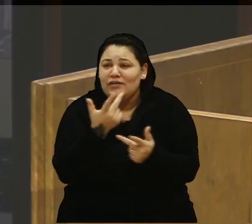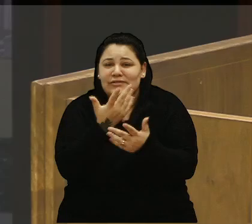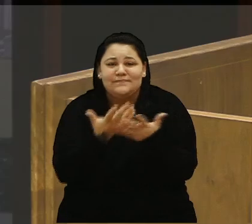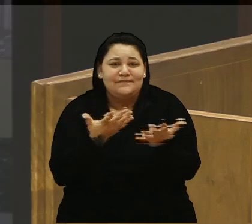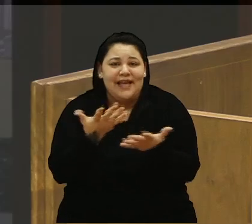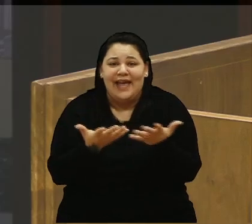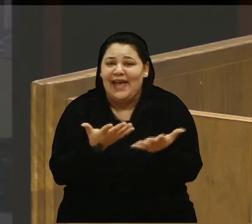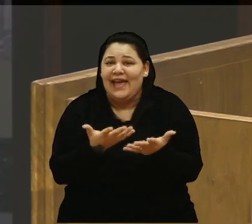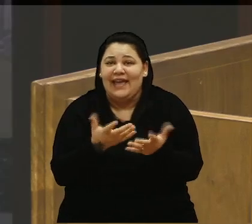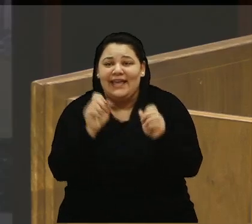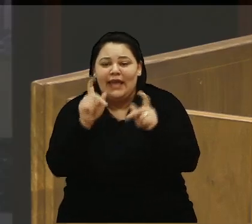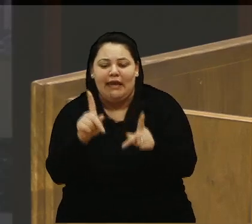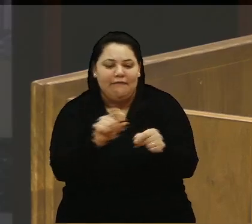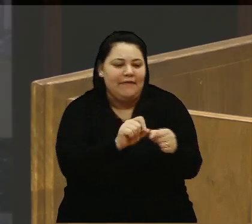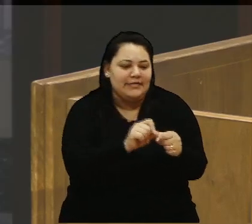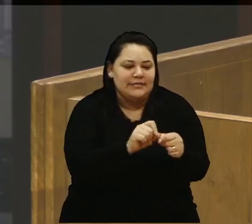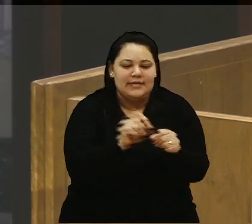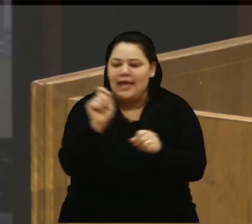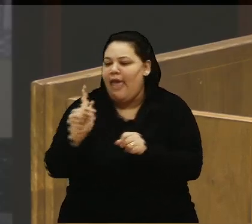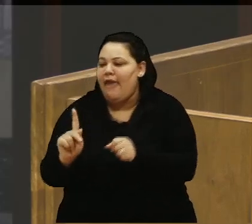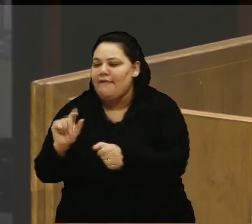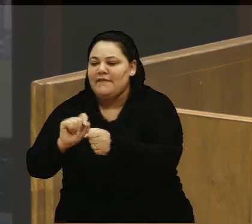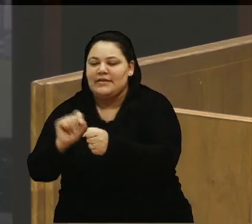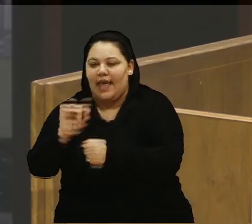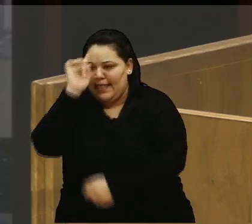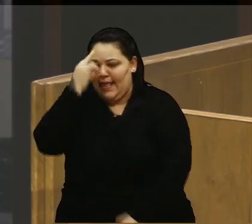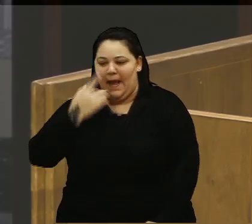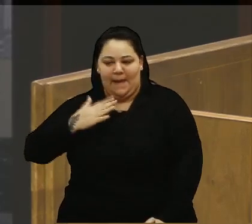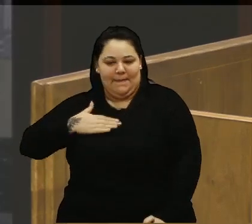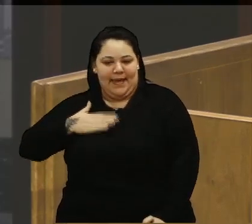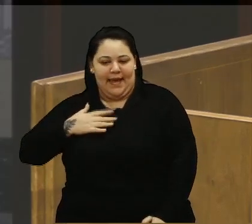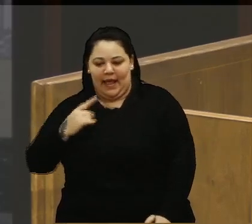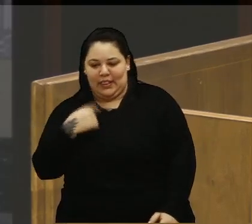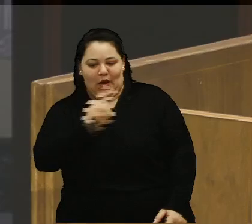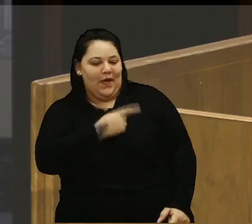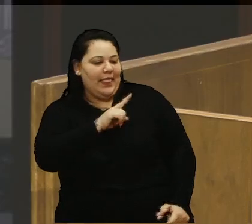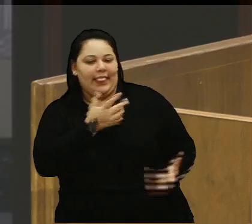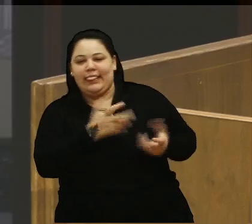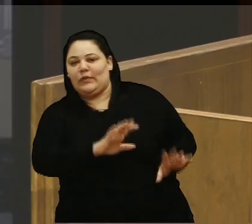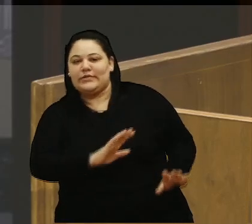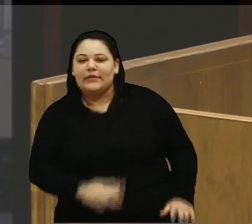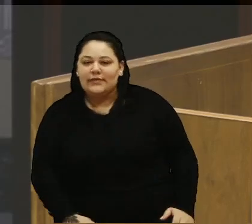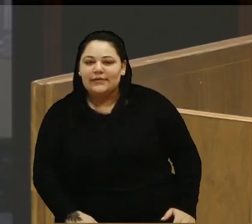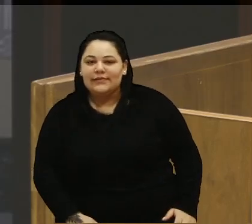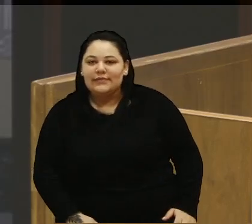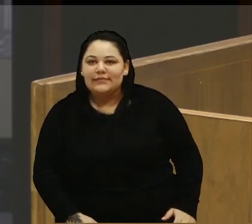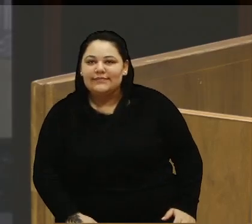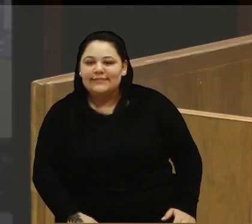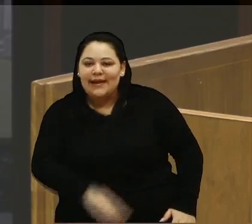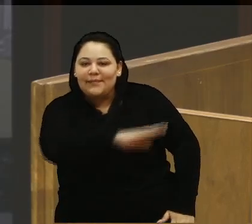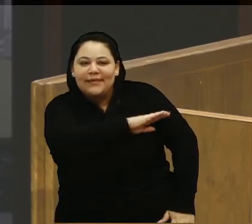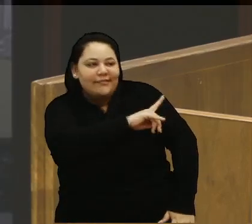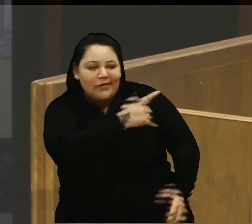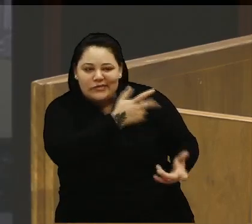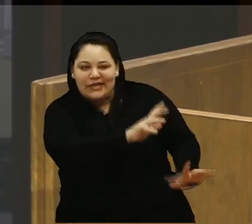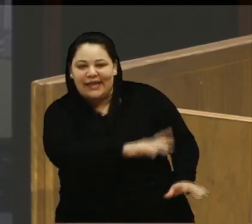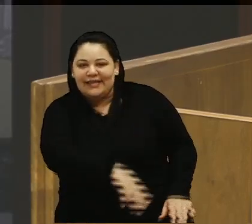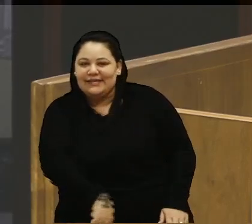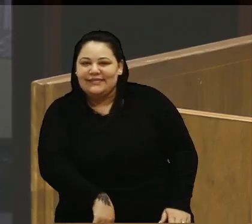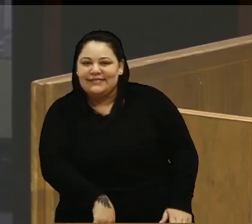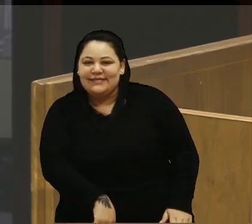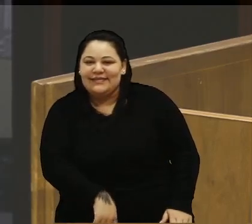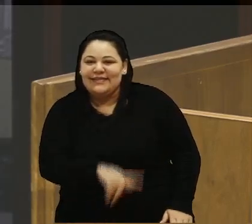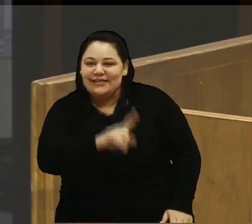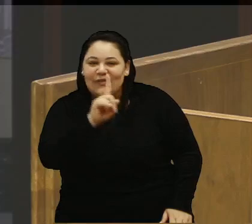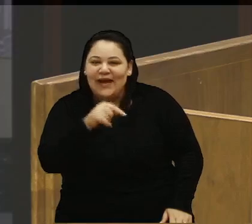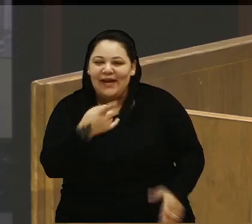é sobre quem fez. Tudo eles querem ele. Se a ideia é minha, se a ideia é nossa aqui, eles não aceitam, vereador capitão. Eles não vão aceitar. Isso aí é